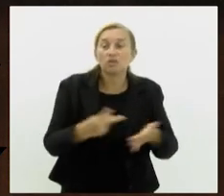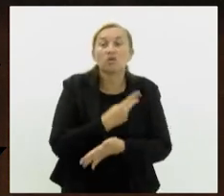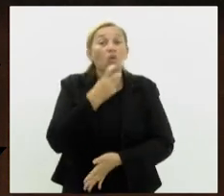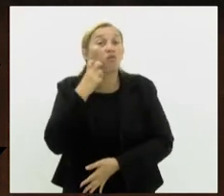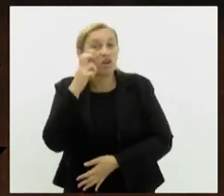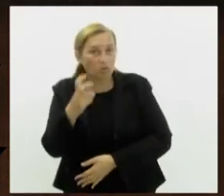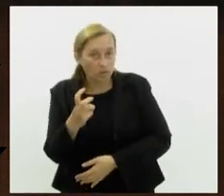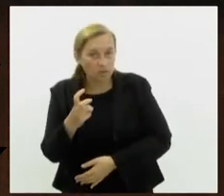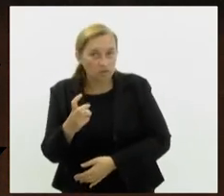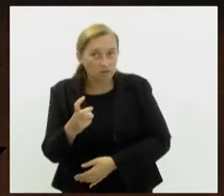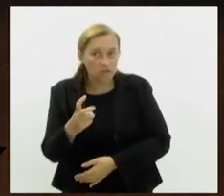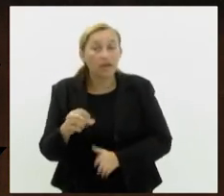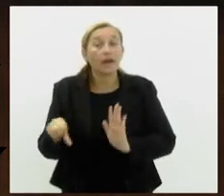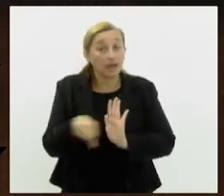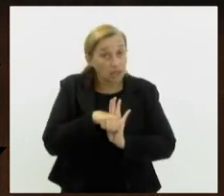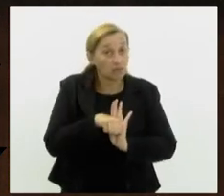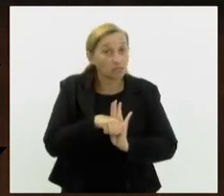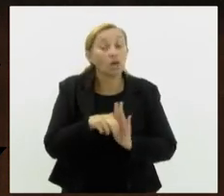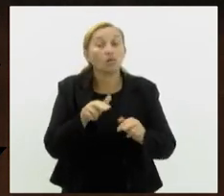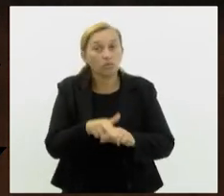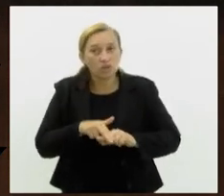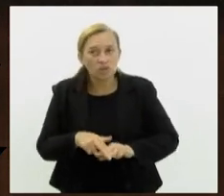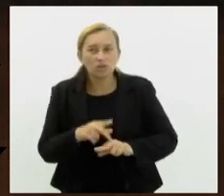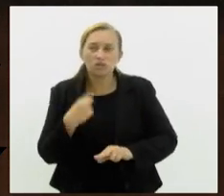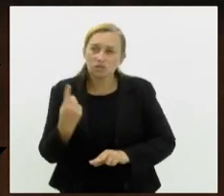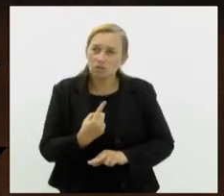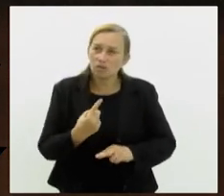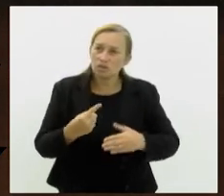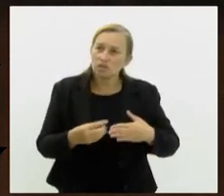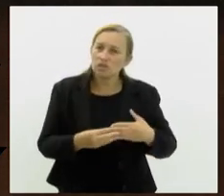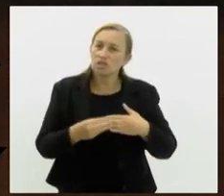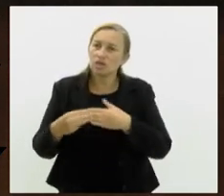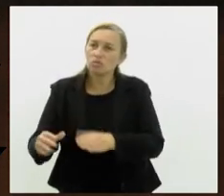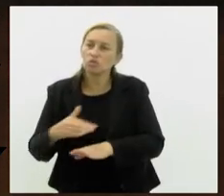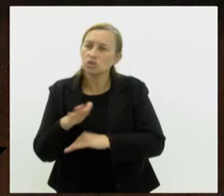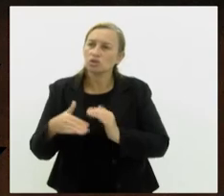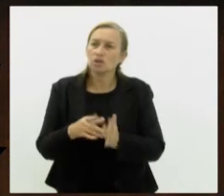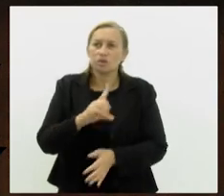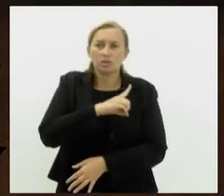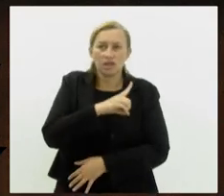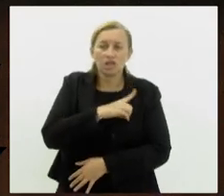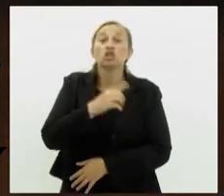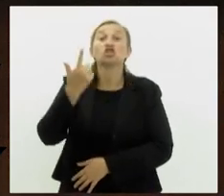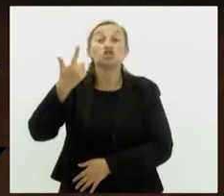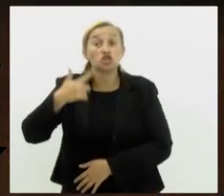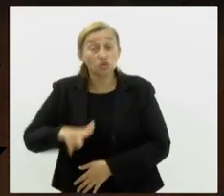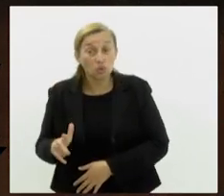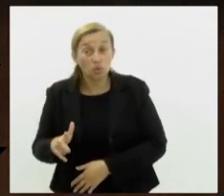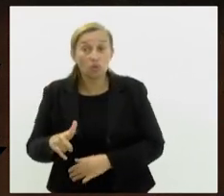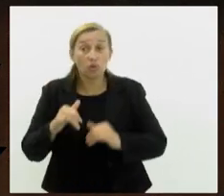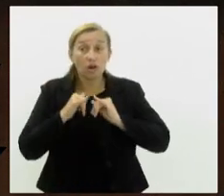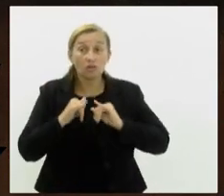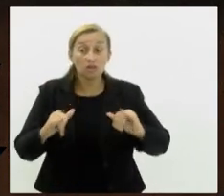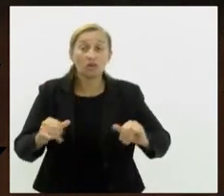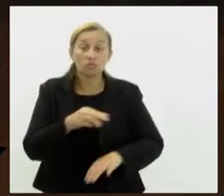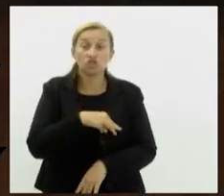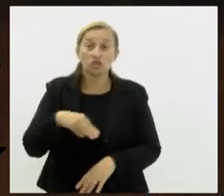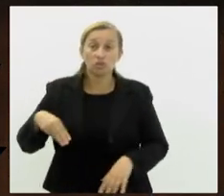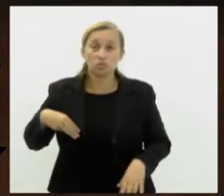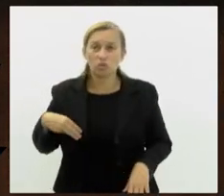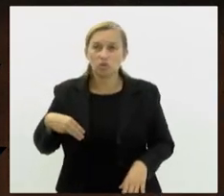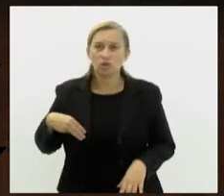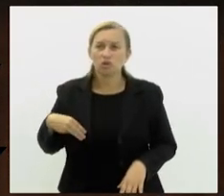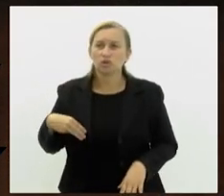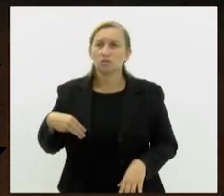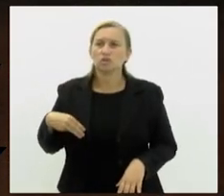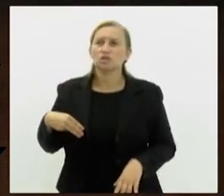vergonha. É crime. Por isso nós levamos todos à delegacia, vamos outra vez oficiar o Ministério Público e